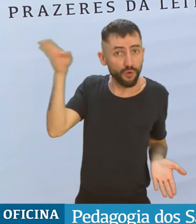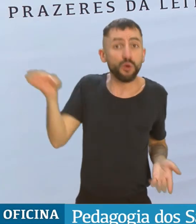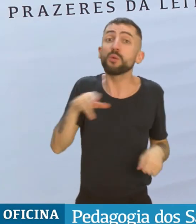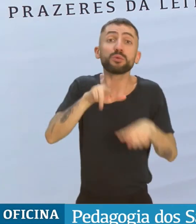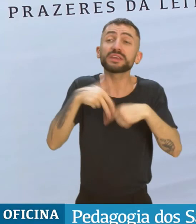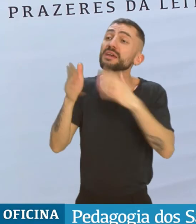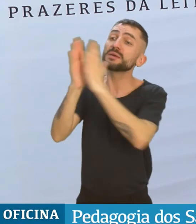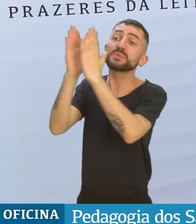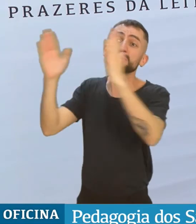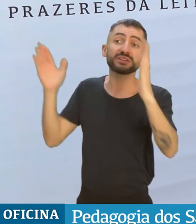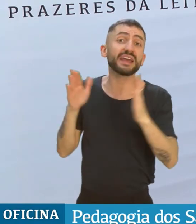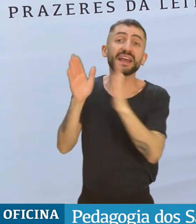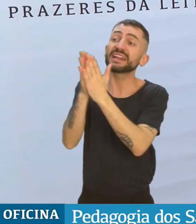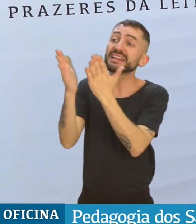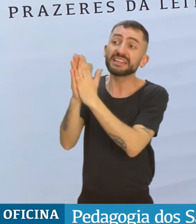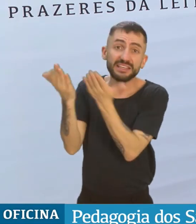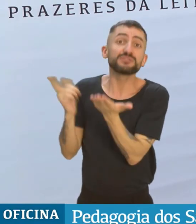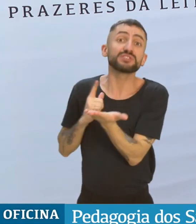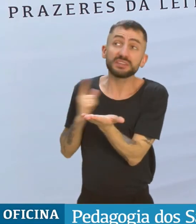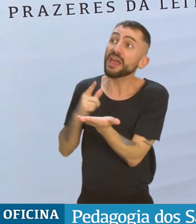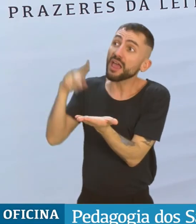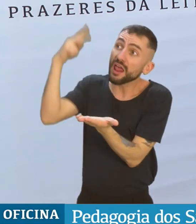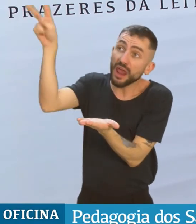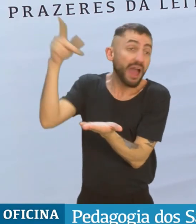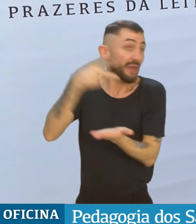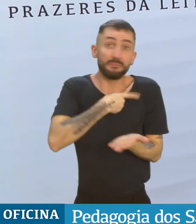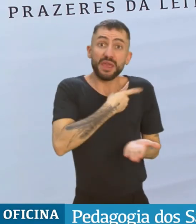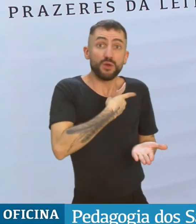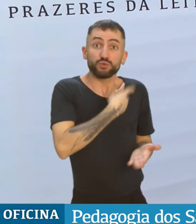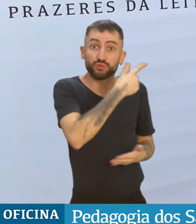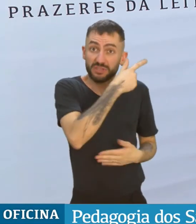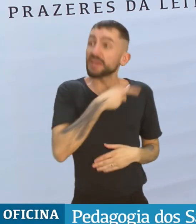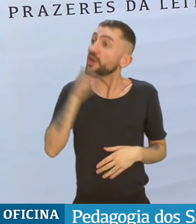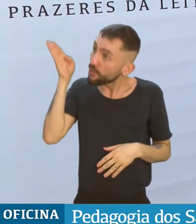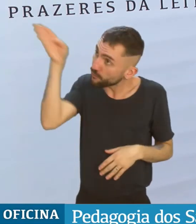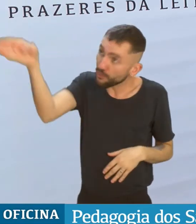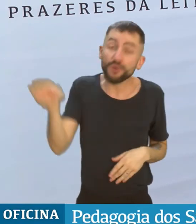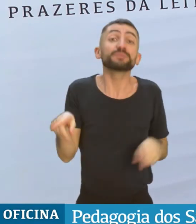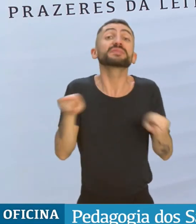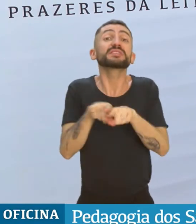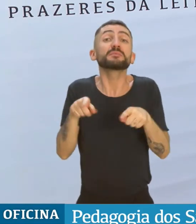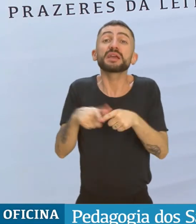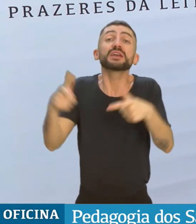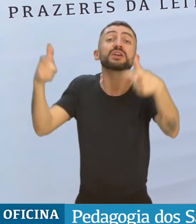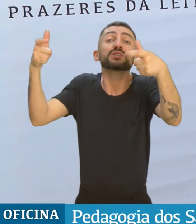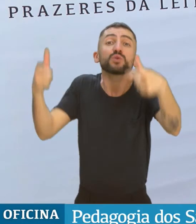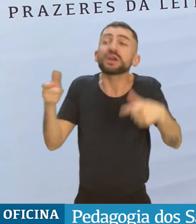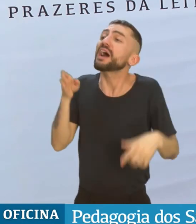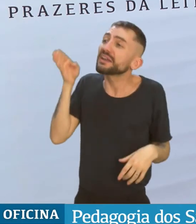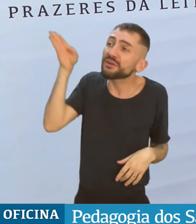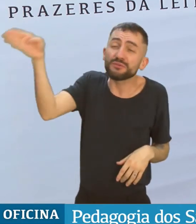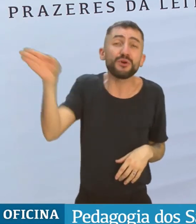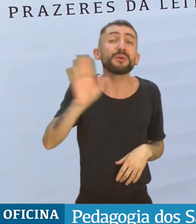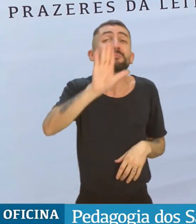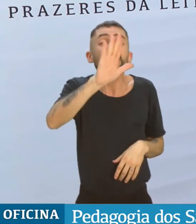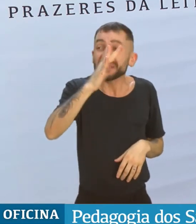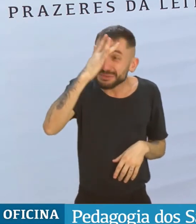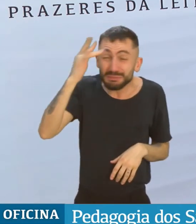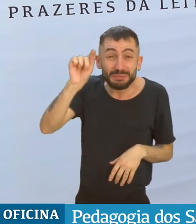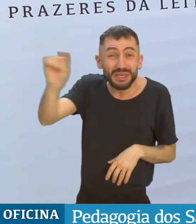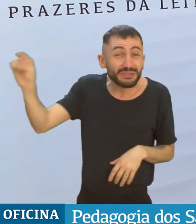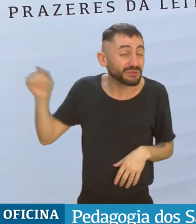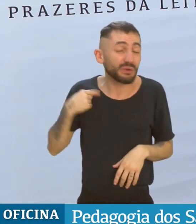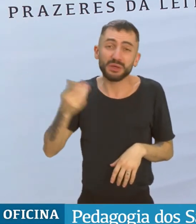aquela biblioteca tem livros que eu não tenho na minha biblioteca de casa. Eu frequento porque eu gosto do espaço da biblioteca. Mas eu confesso que tem algumas pessoas que eu não